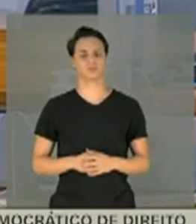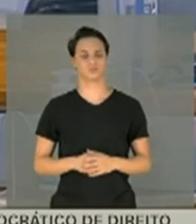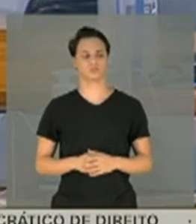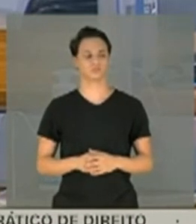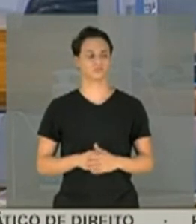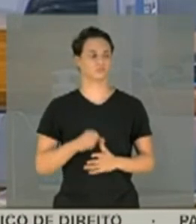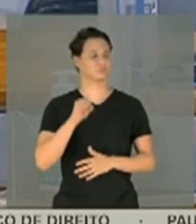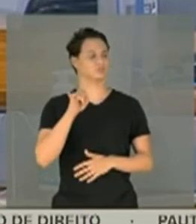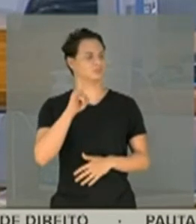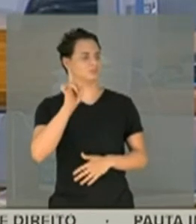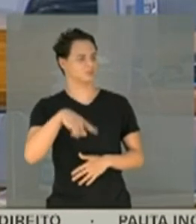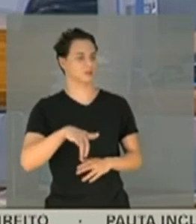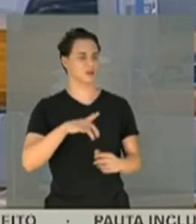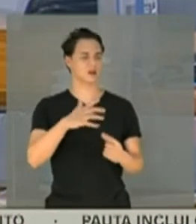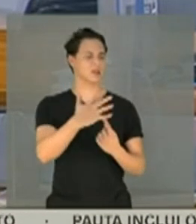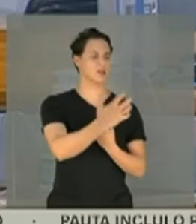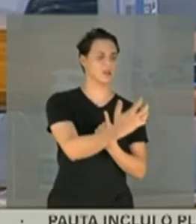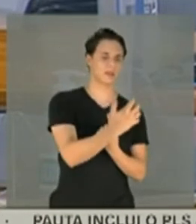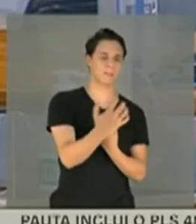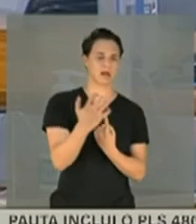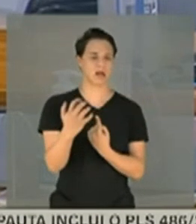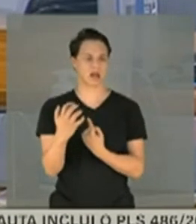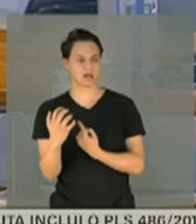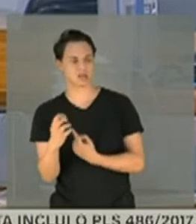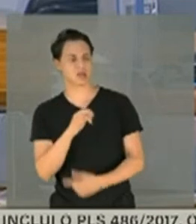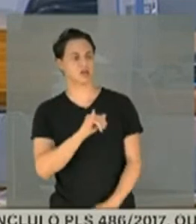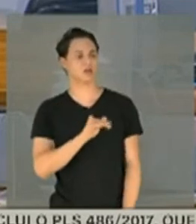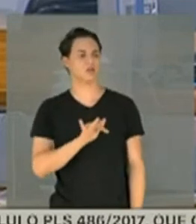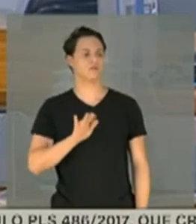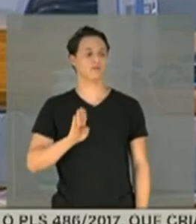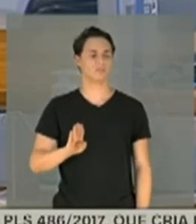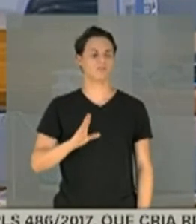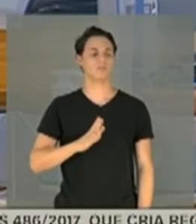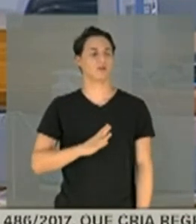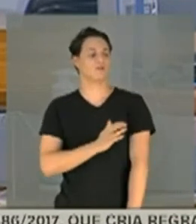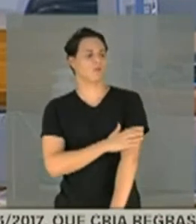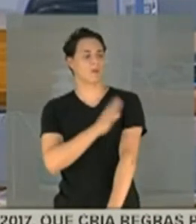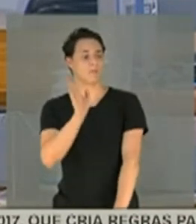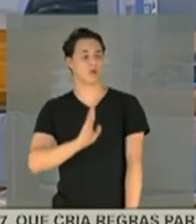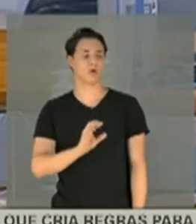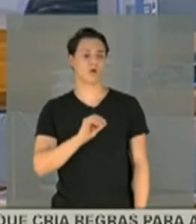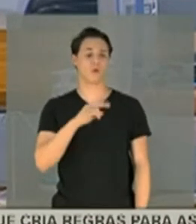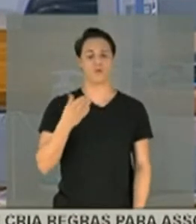seja para as demandas do Instituto Força Brasil, seja para servir de